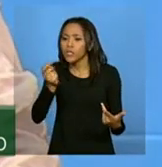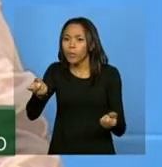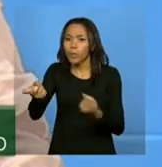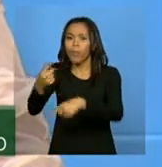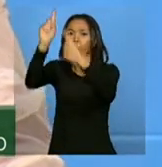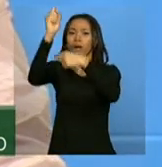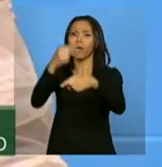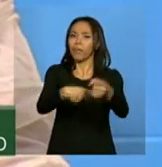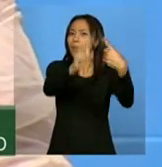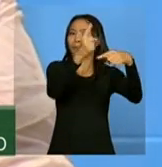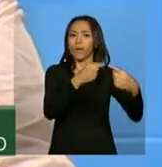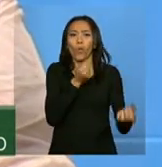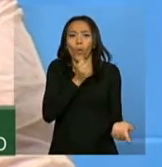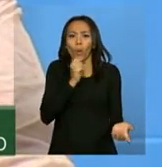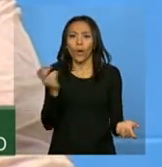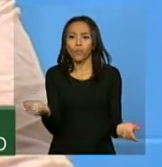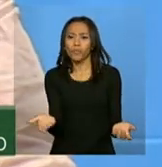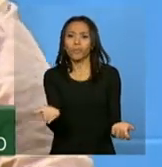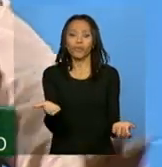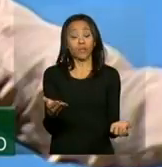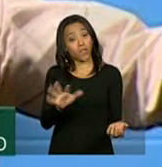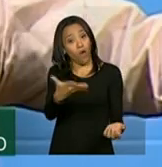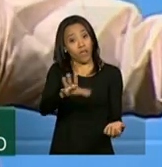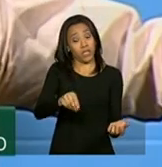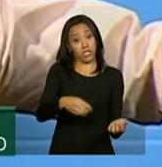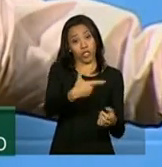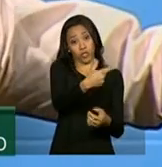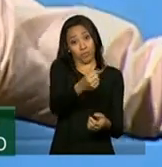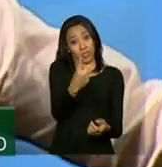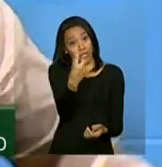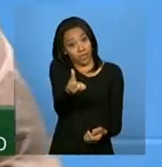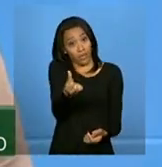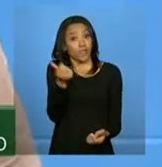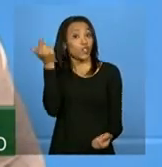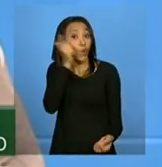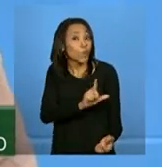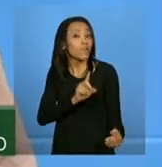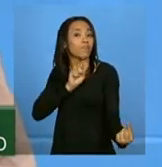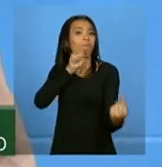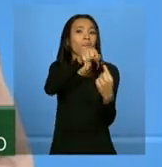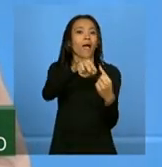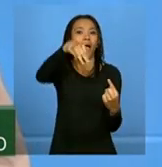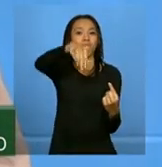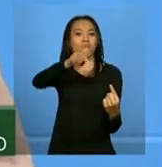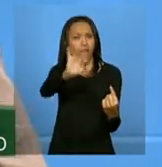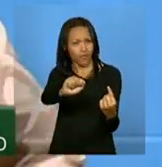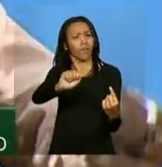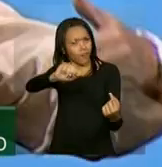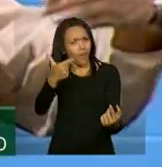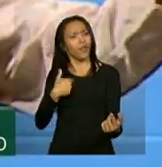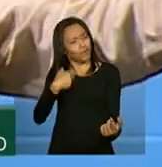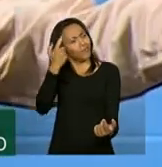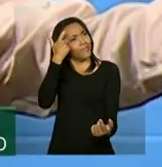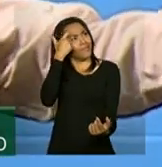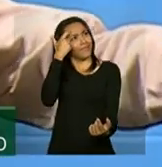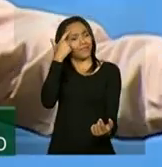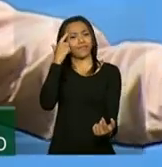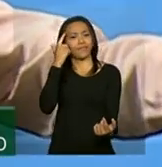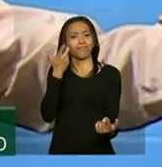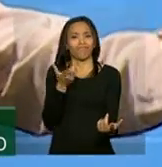mais. Talvez achávamos que em 2016 iríamos atingir a meta. Claro, também tinha essa meta em